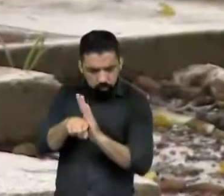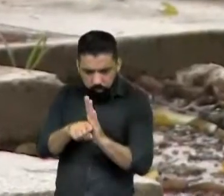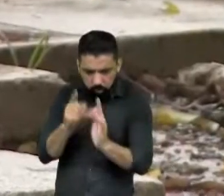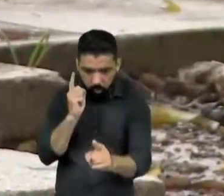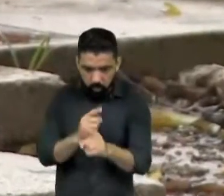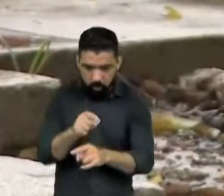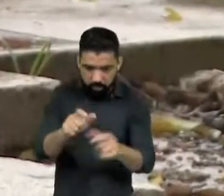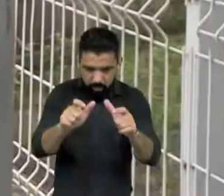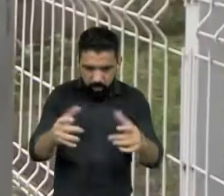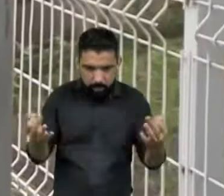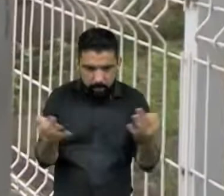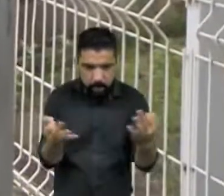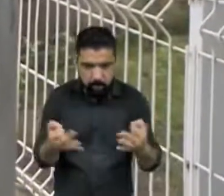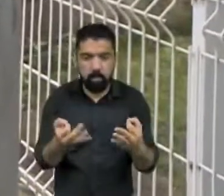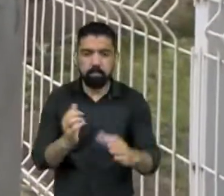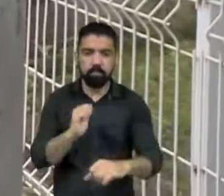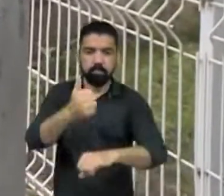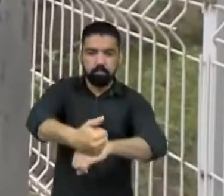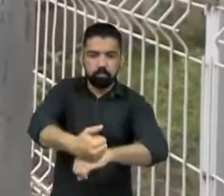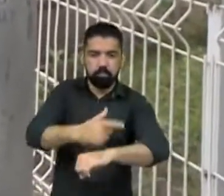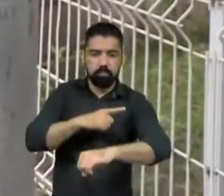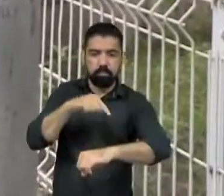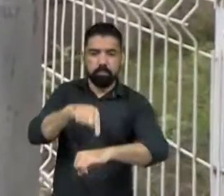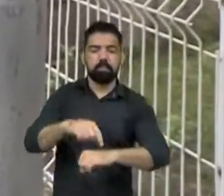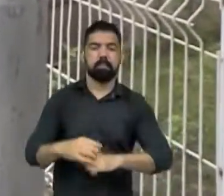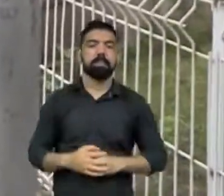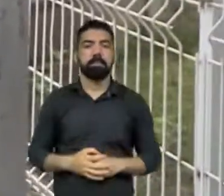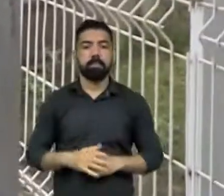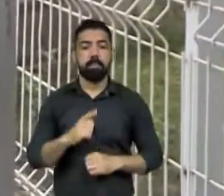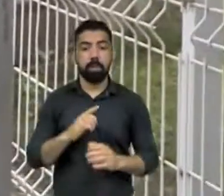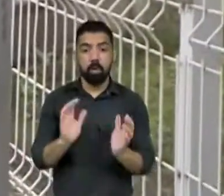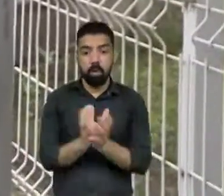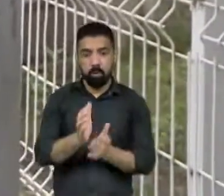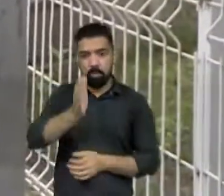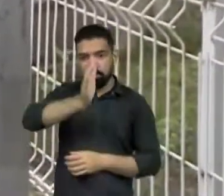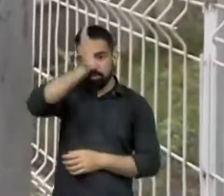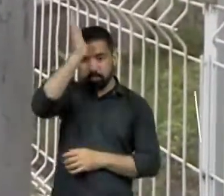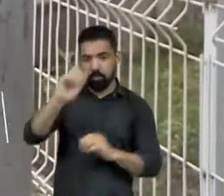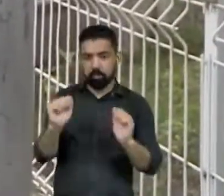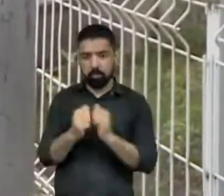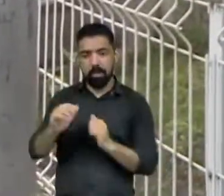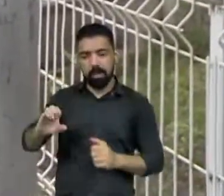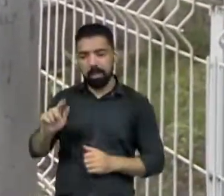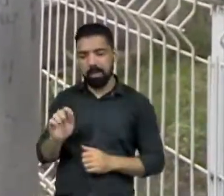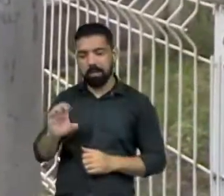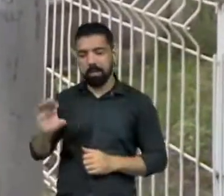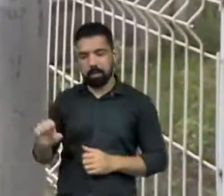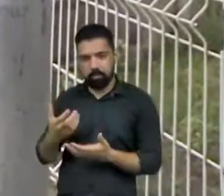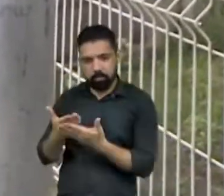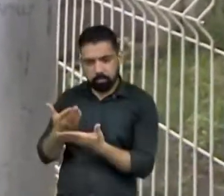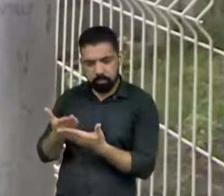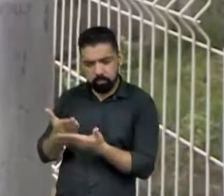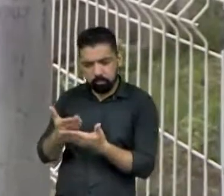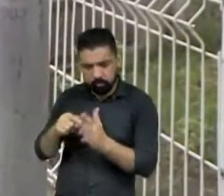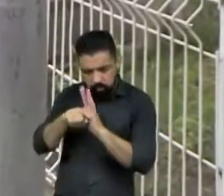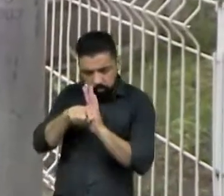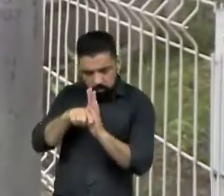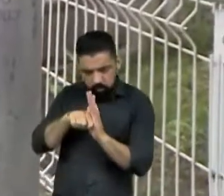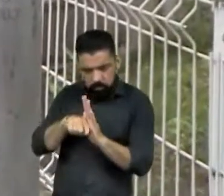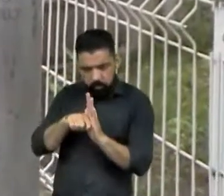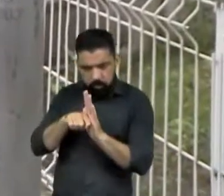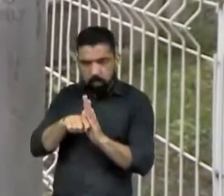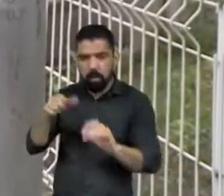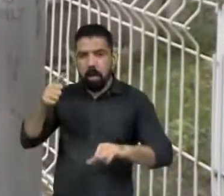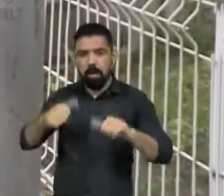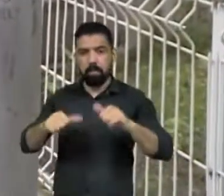um equipamento do tipo. Foi feito um estudo pelo Corpo de Bombeiros, juntamente com a CAGES, onde se avaliou que, de acordo